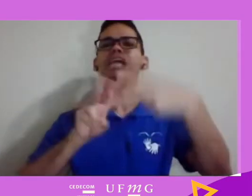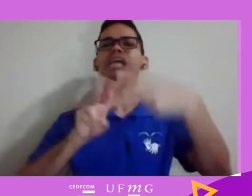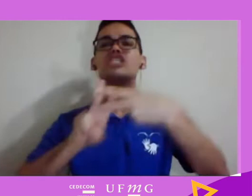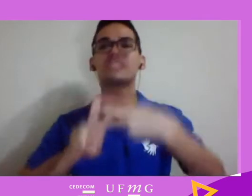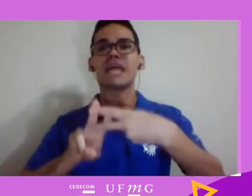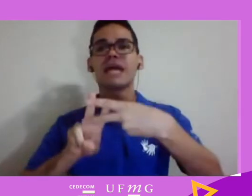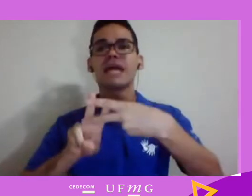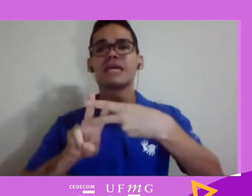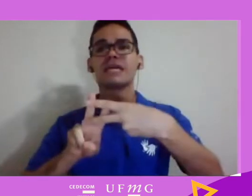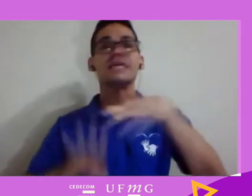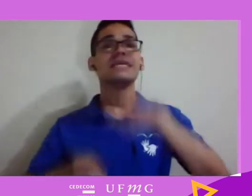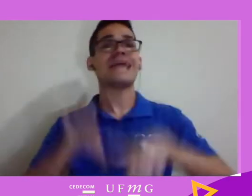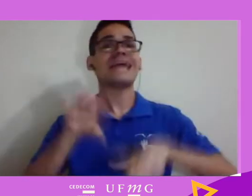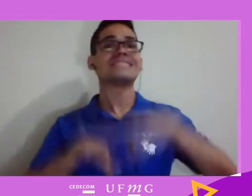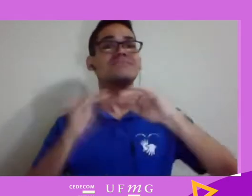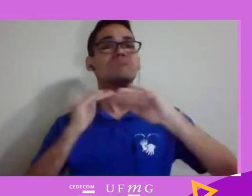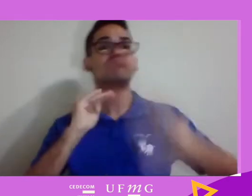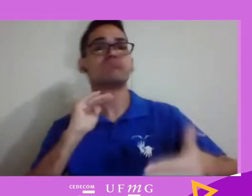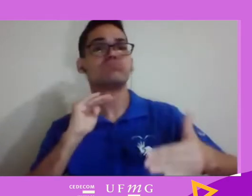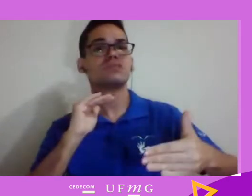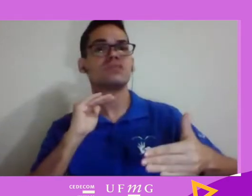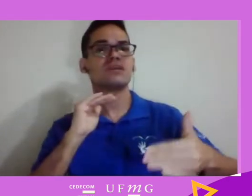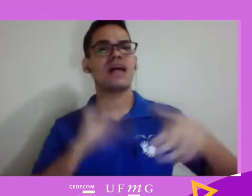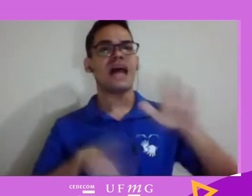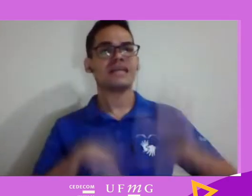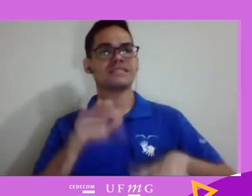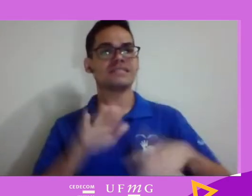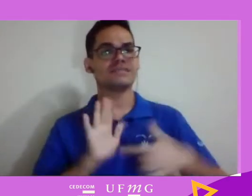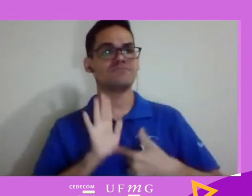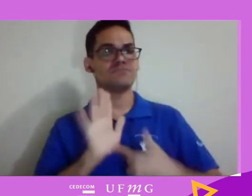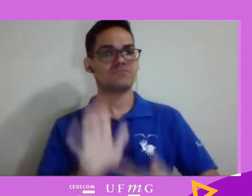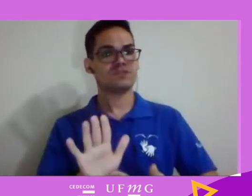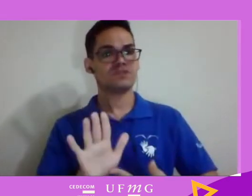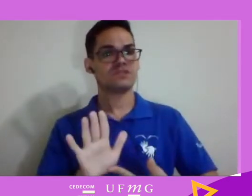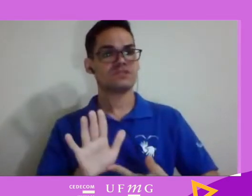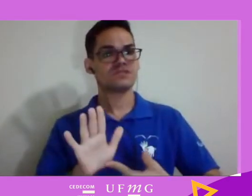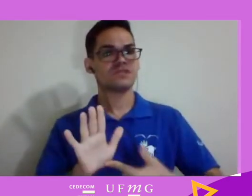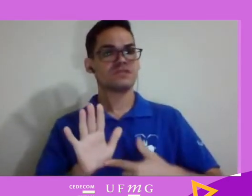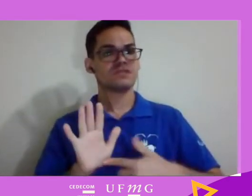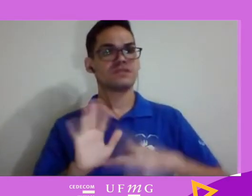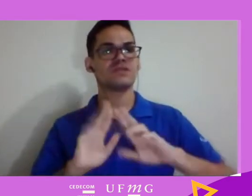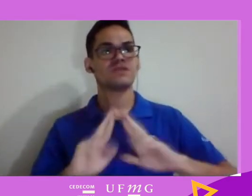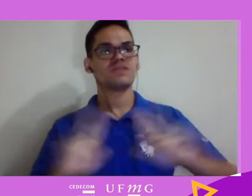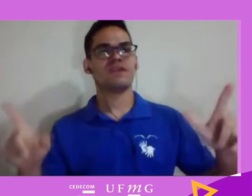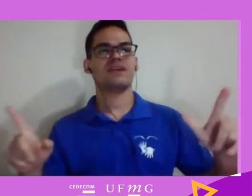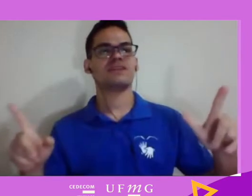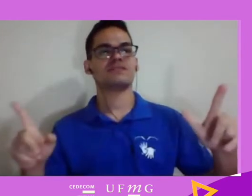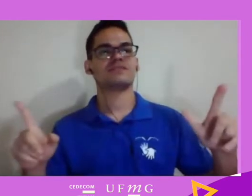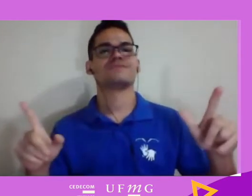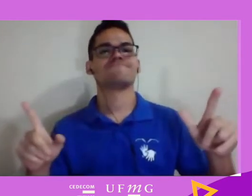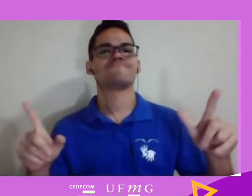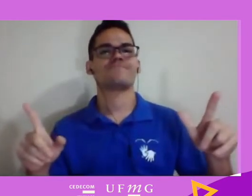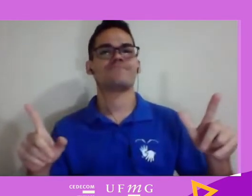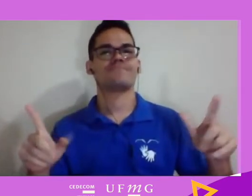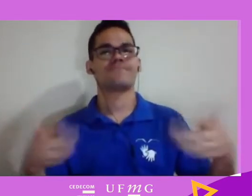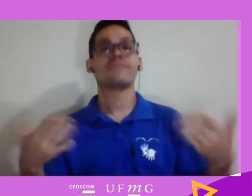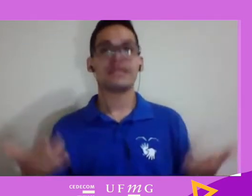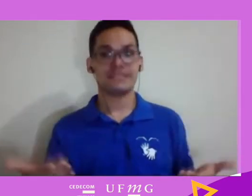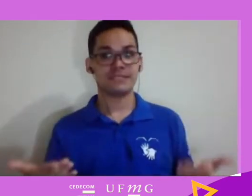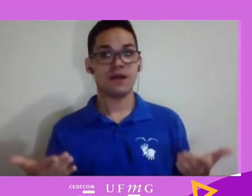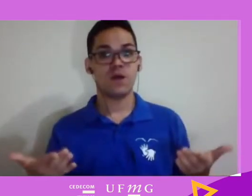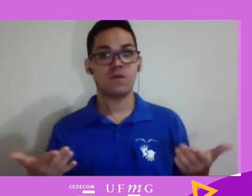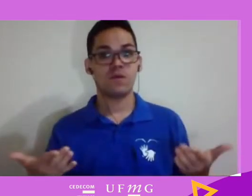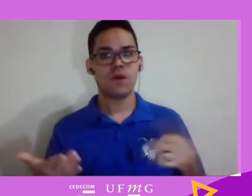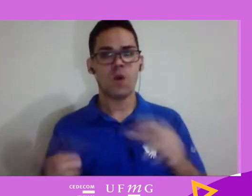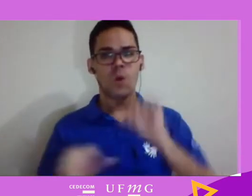né? No modo como fazem contribuem para aquele conhecimento subir nas redes. Então, assim, o que muda fundamentalmente é a forma